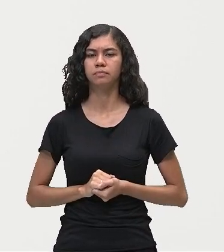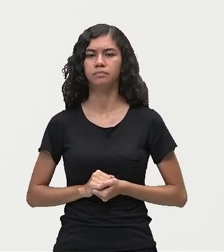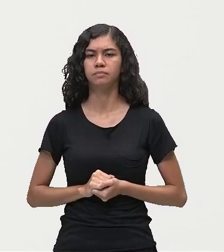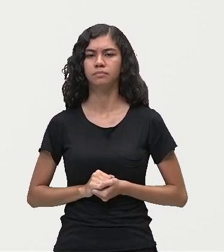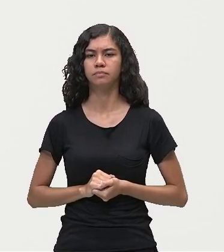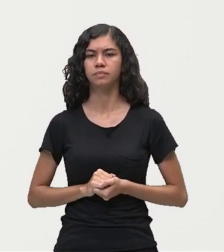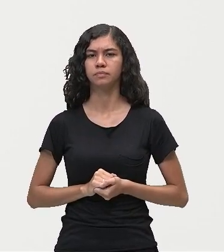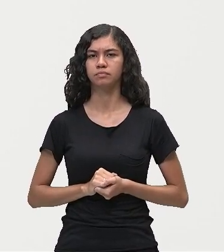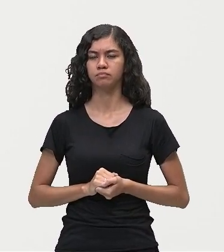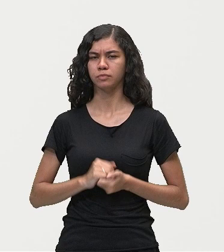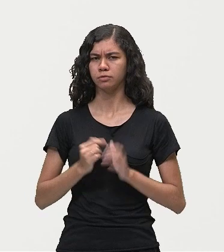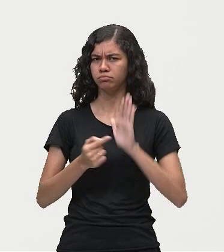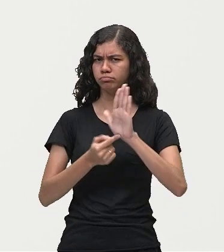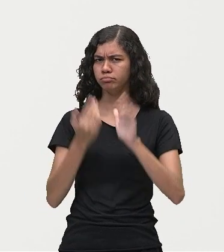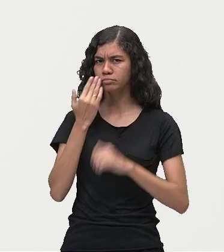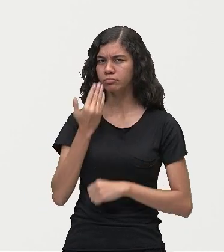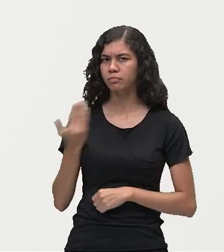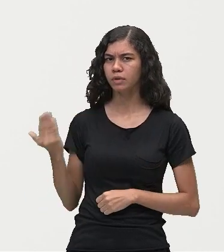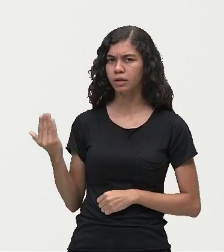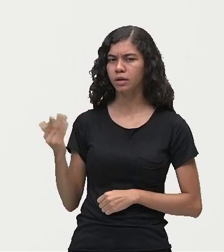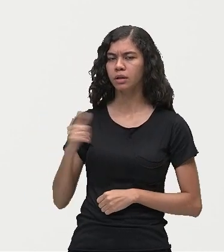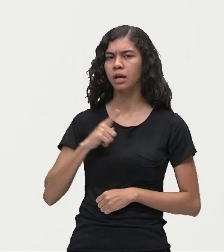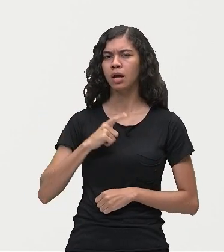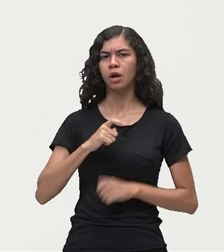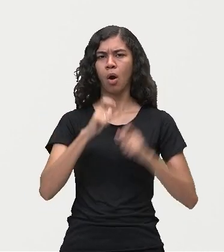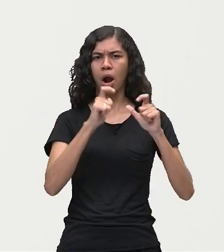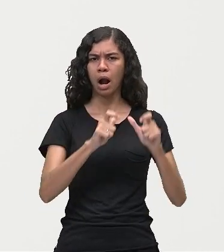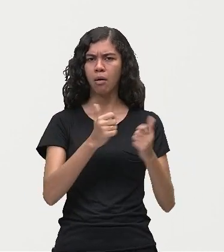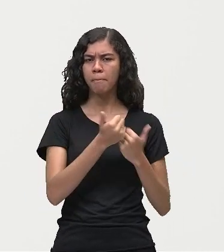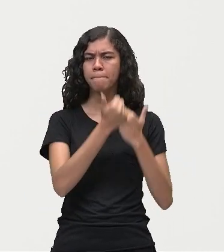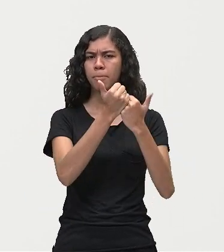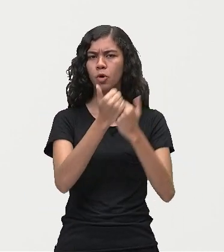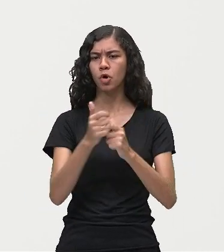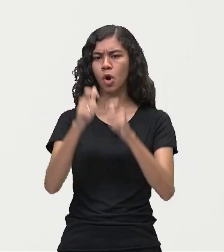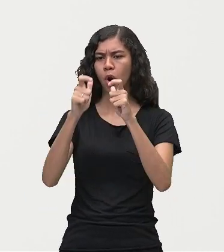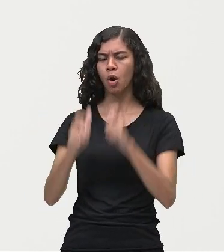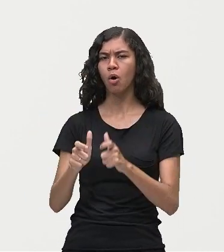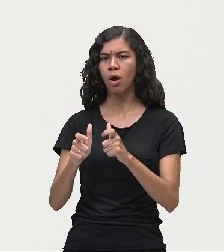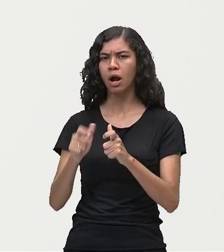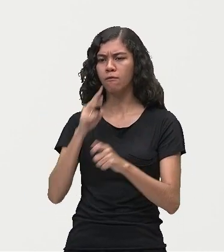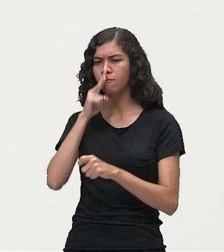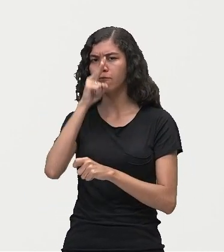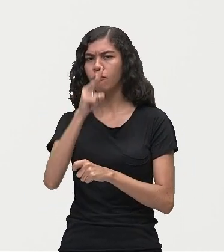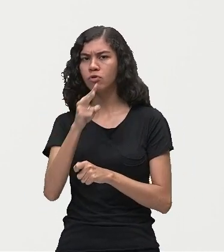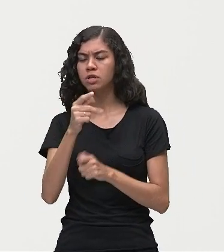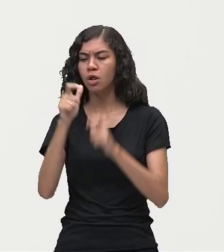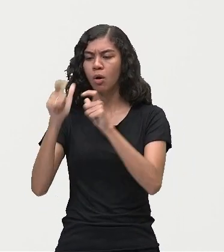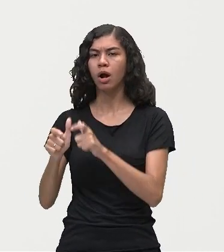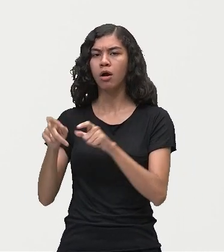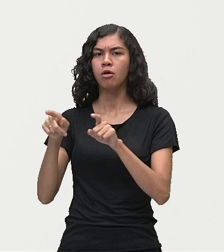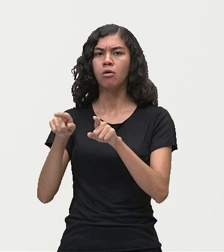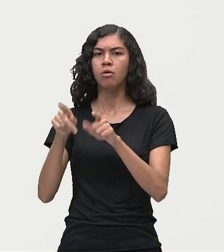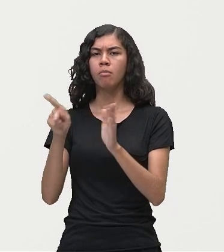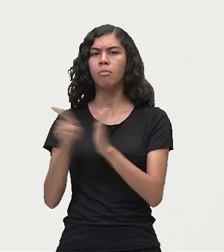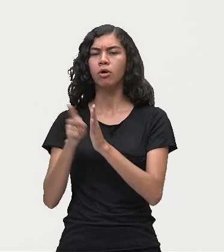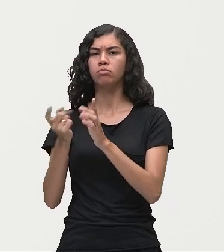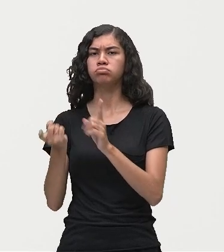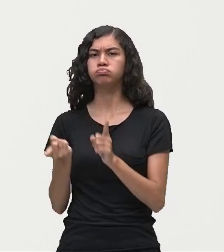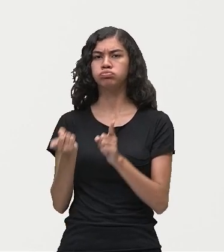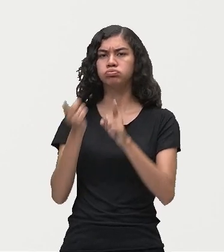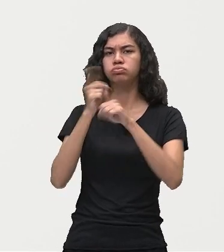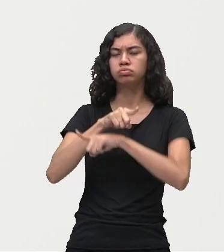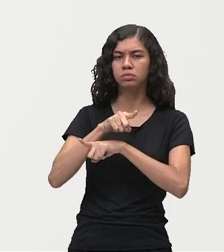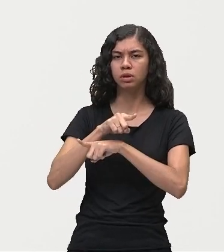um local onde se aplica a força e um local que é contrário à força, que a gente chama de força de resistência,